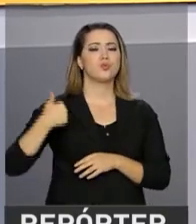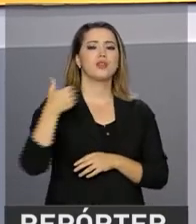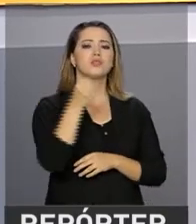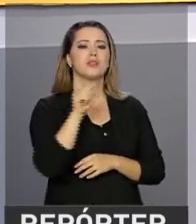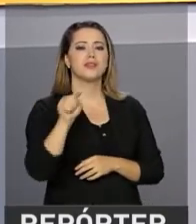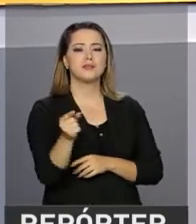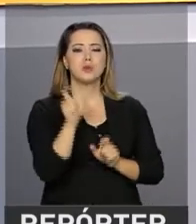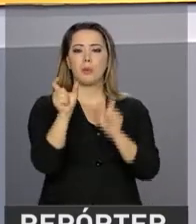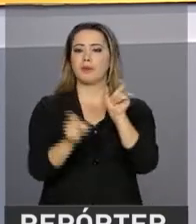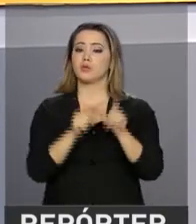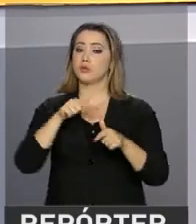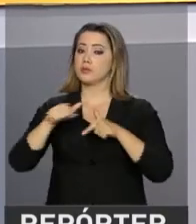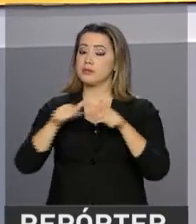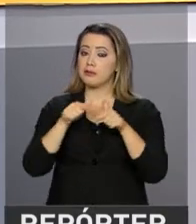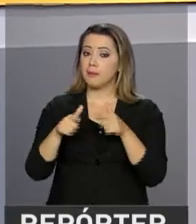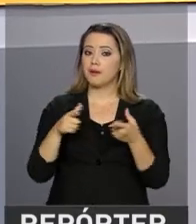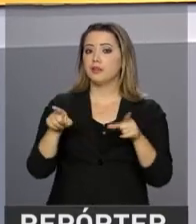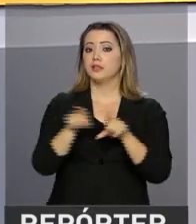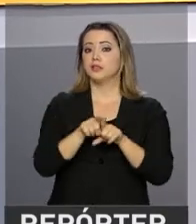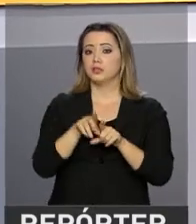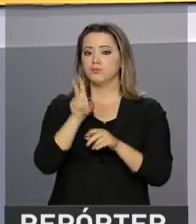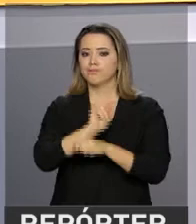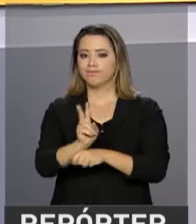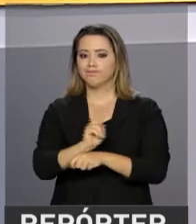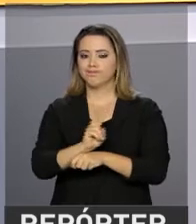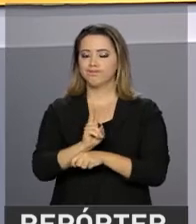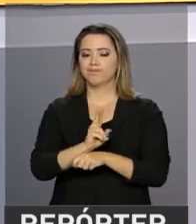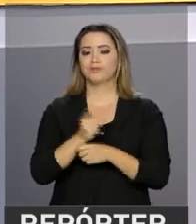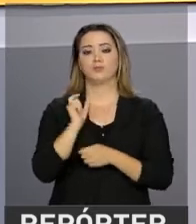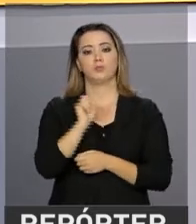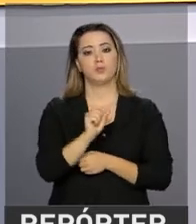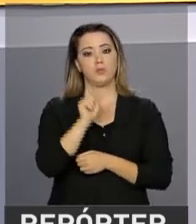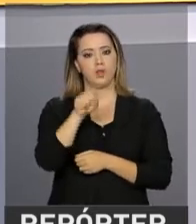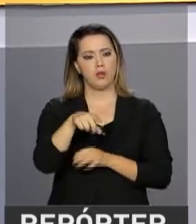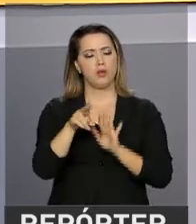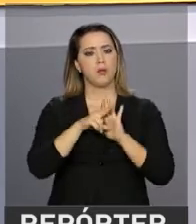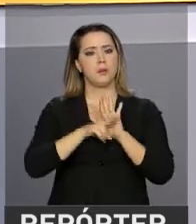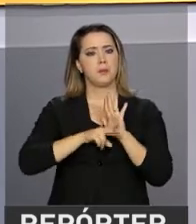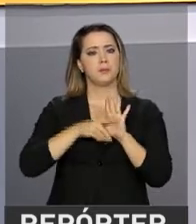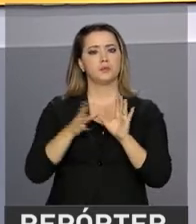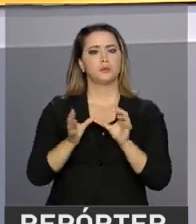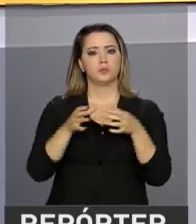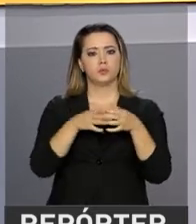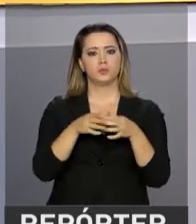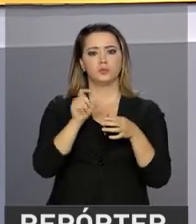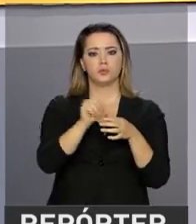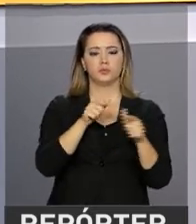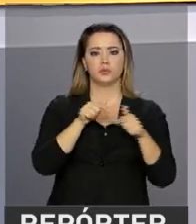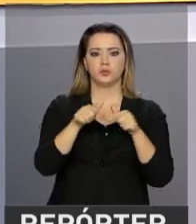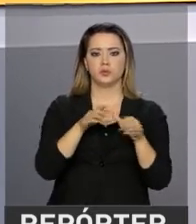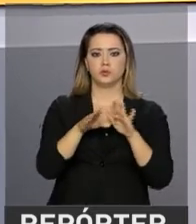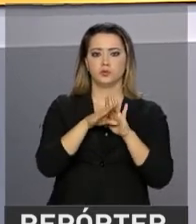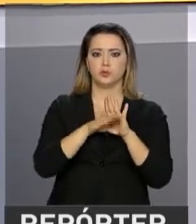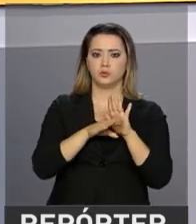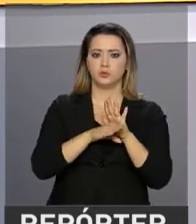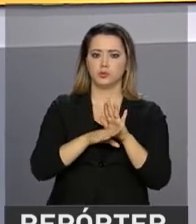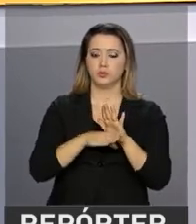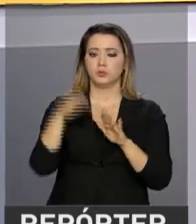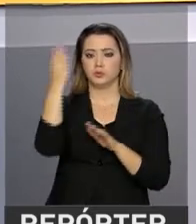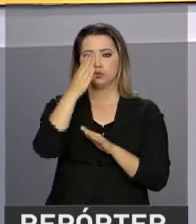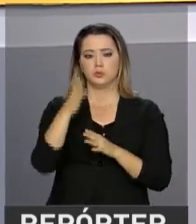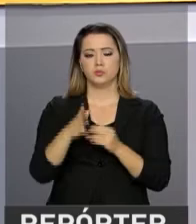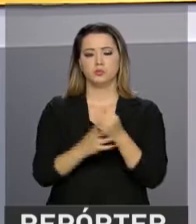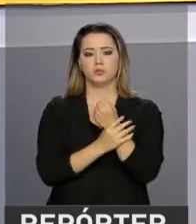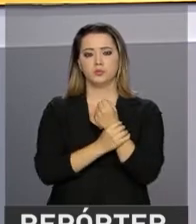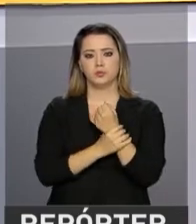10 mil agentes federais para fazer o patrulhamento das ruas a medida é parte de um conjunto de ações dentro do plano nacional